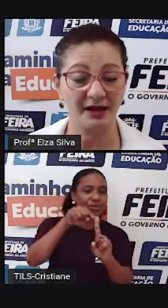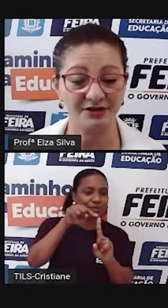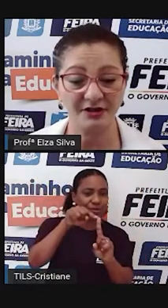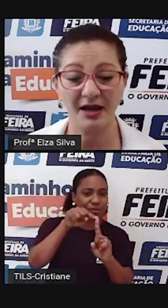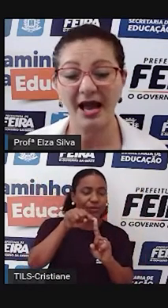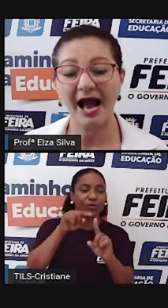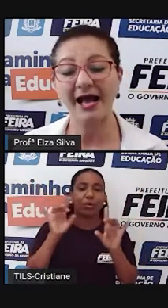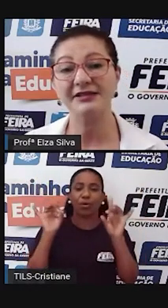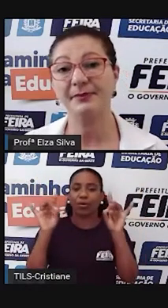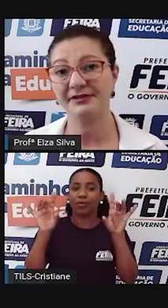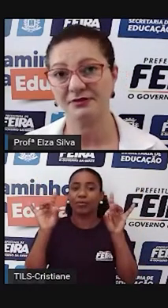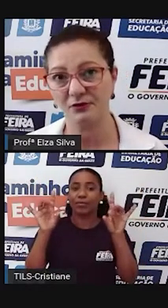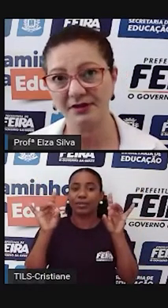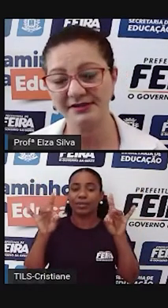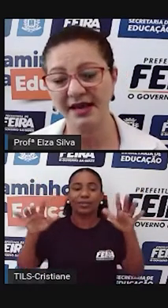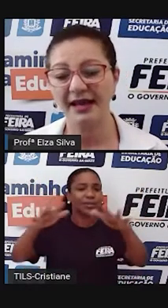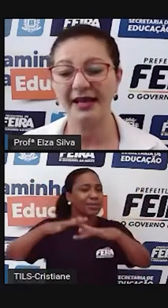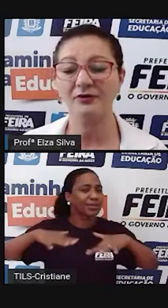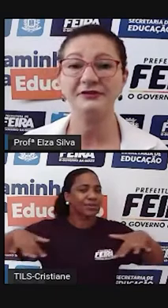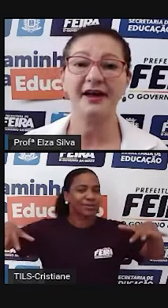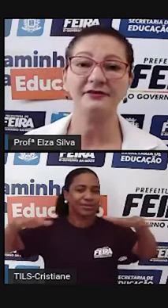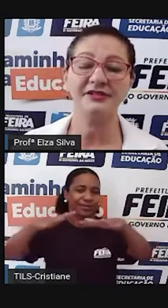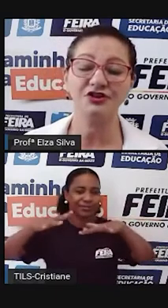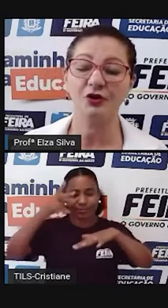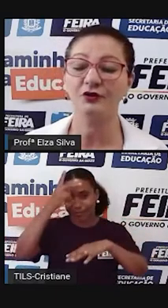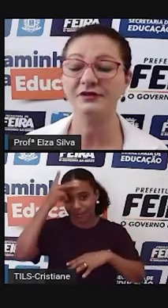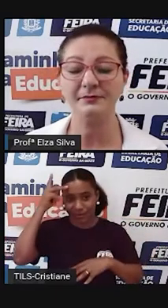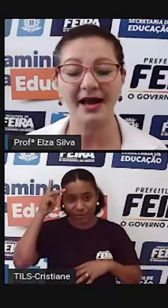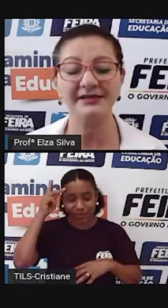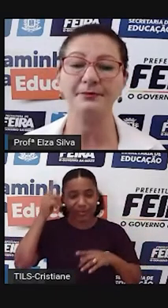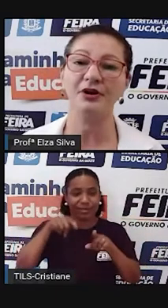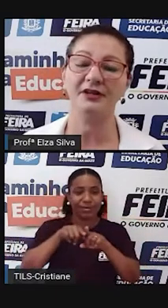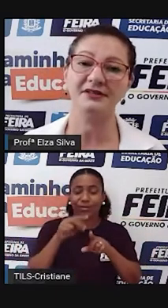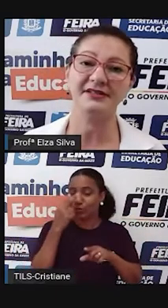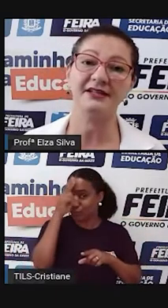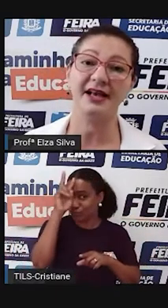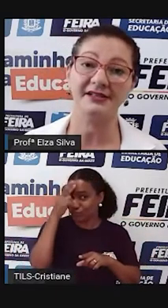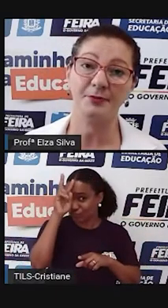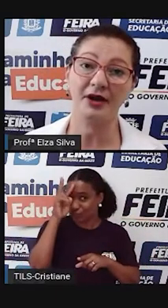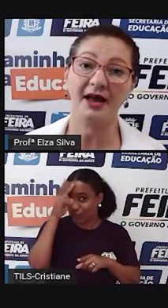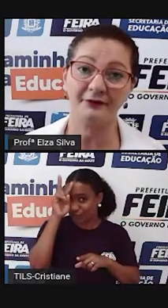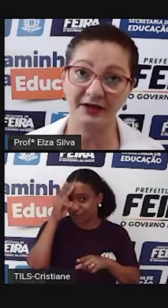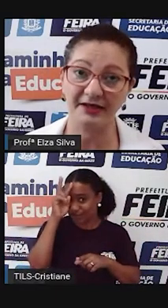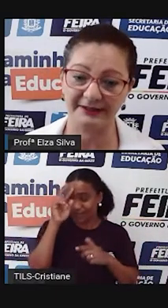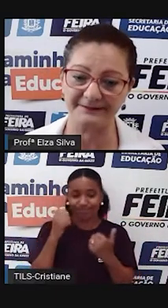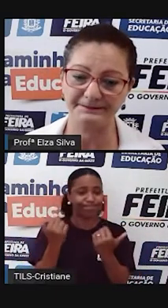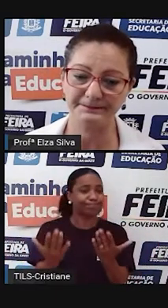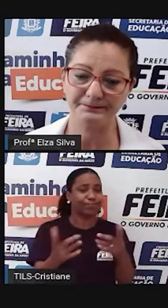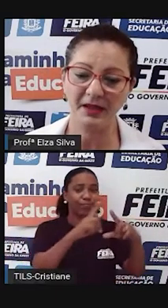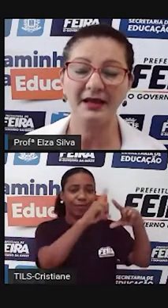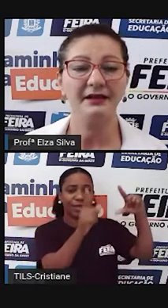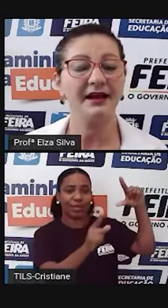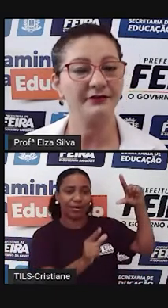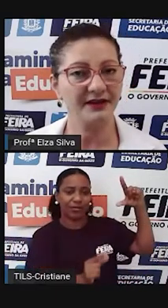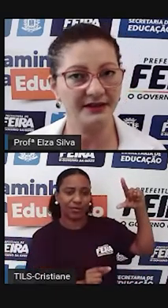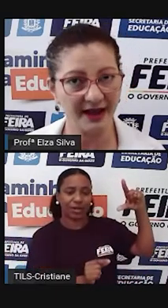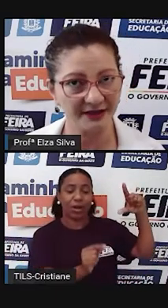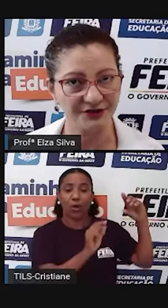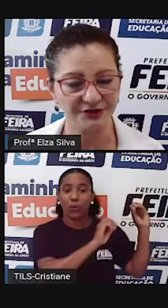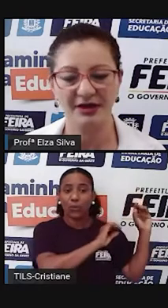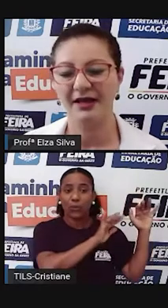prestar homenagem às pessoas e aos fatos históricos mais importantes da diáspora africana.